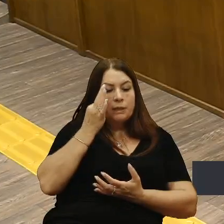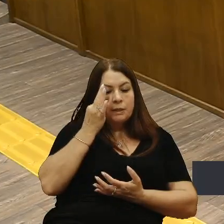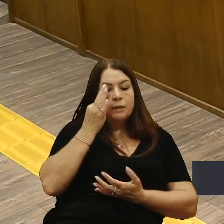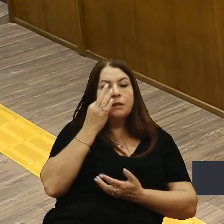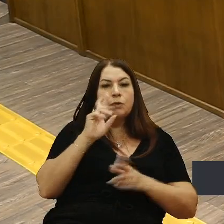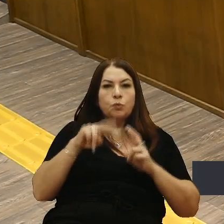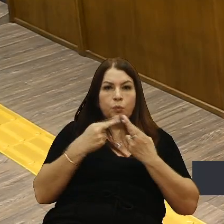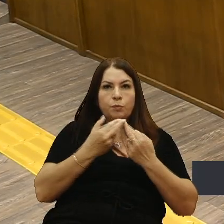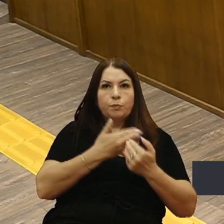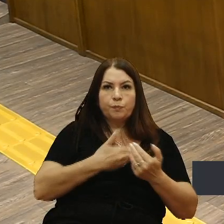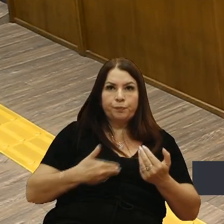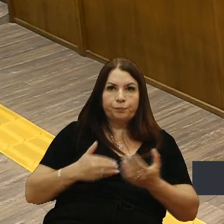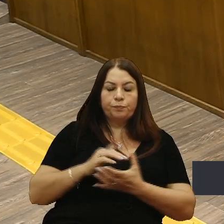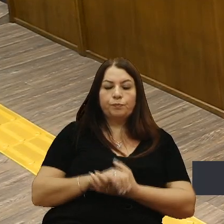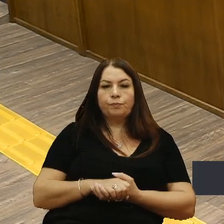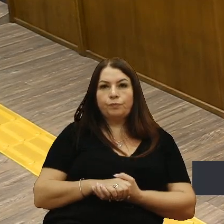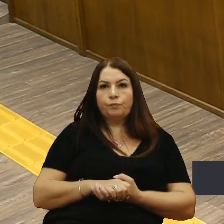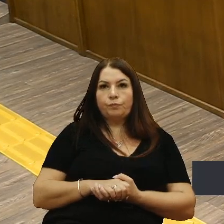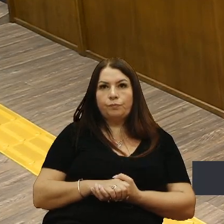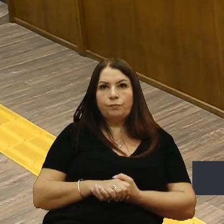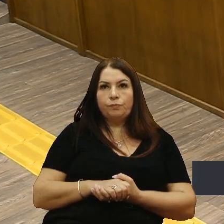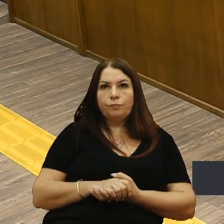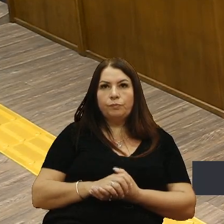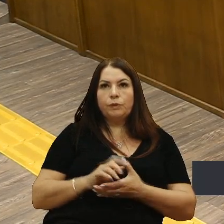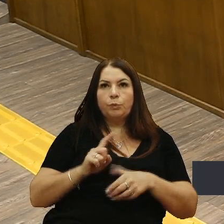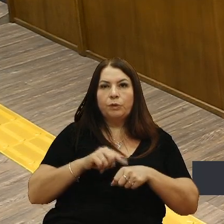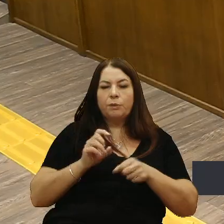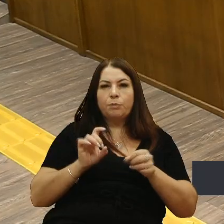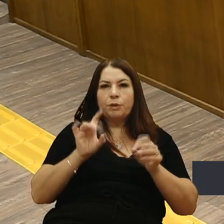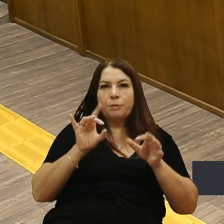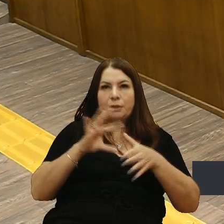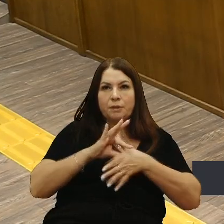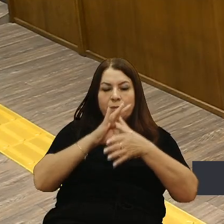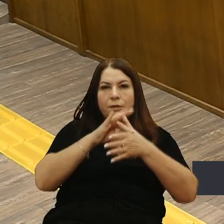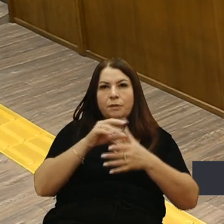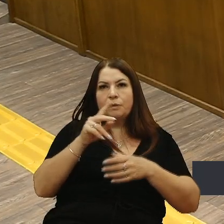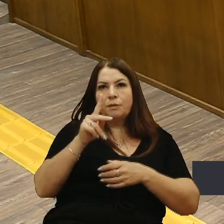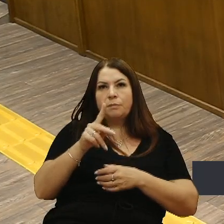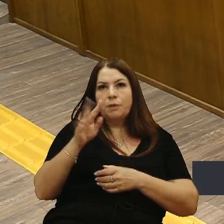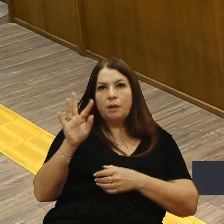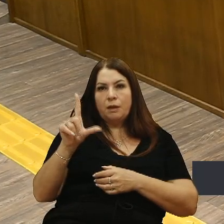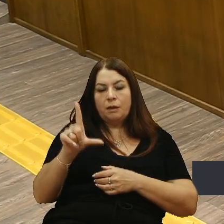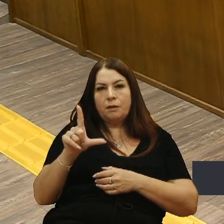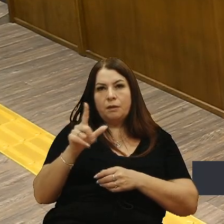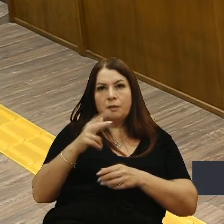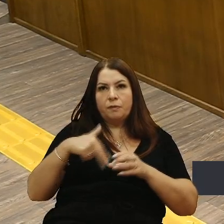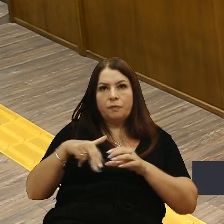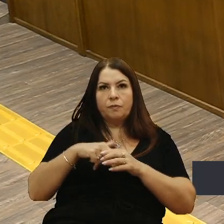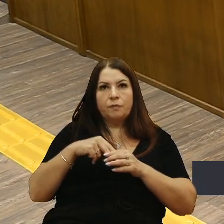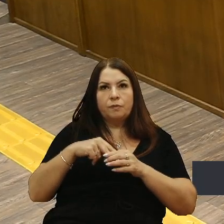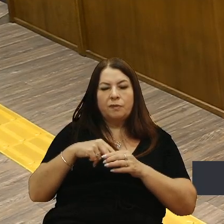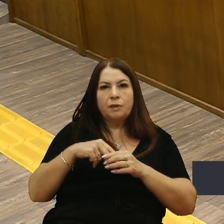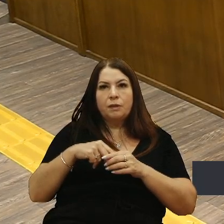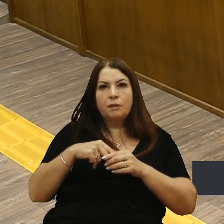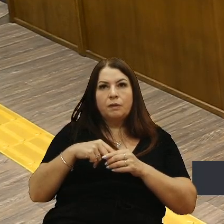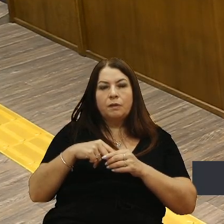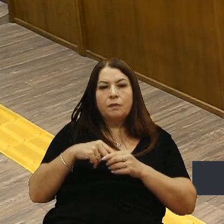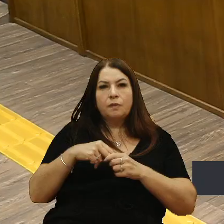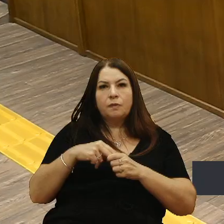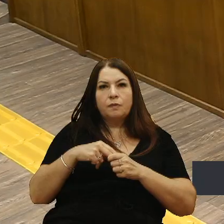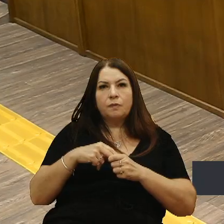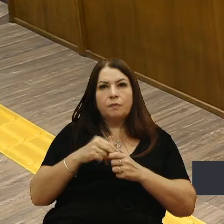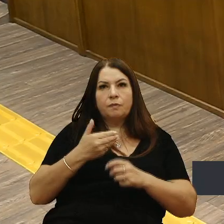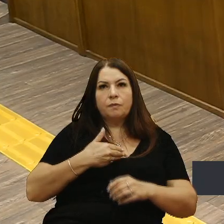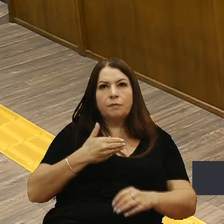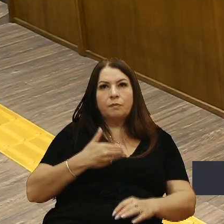na audiência pública. Em declaração de líder da bancada do Partido Liberal, Sandro Fantinel. meu